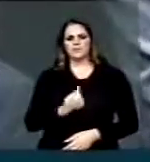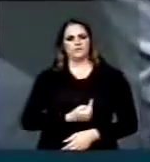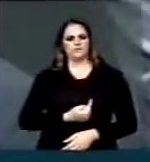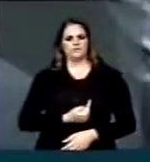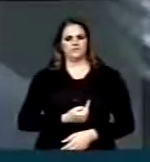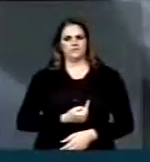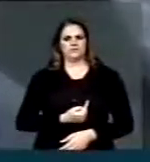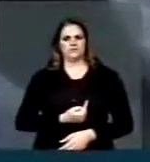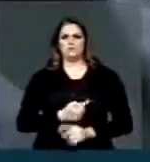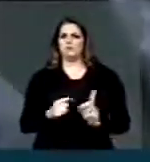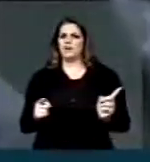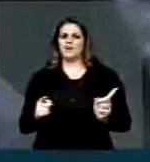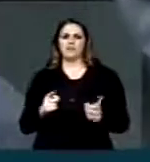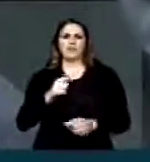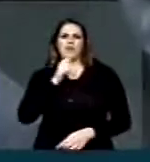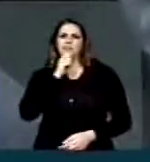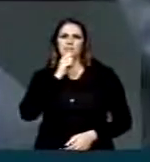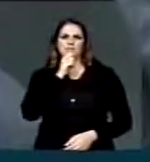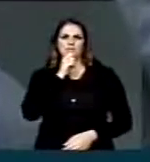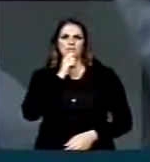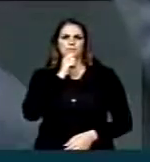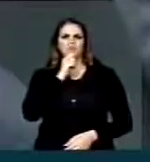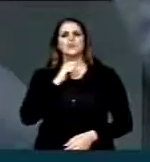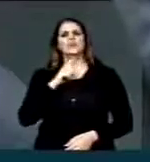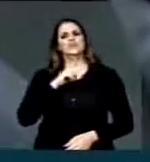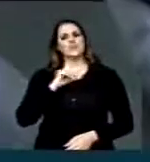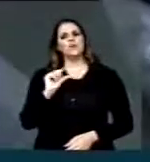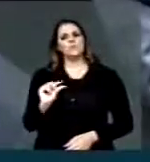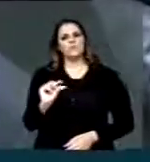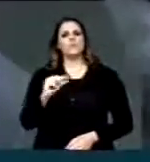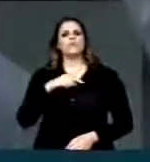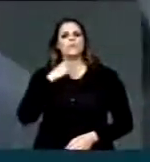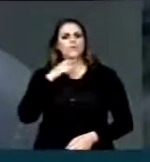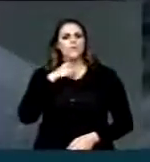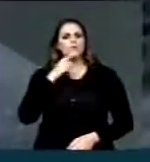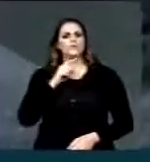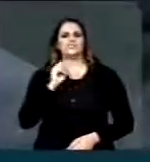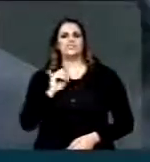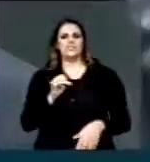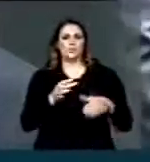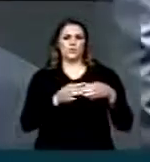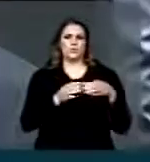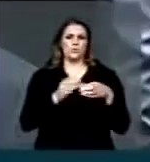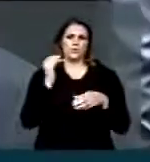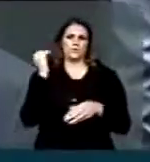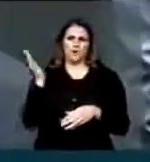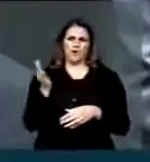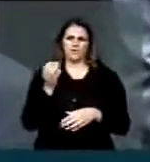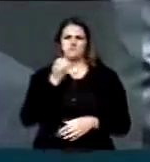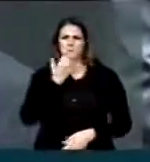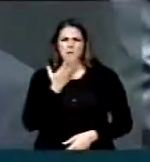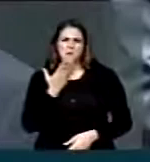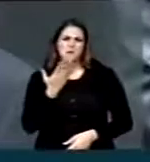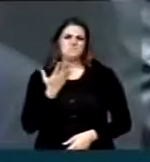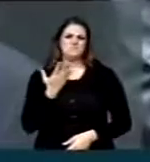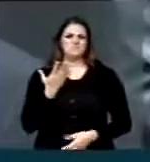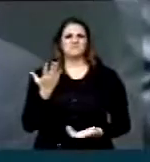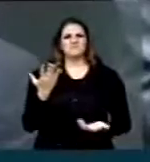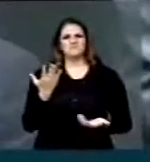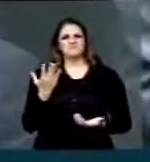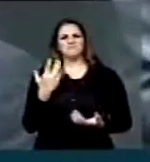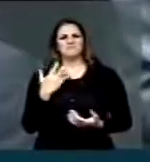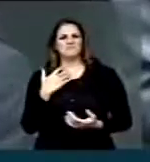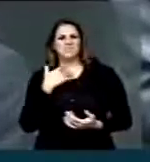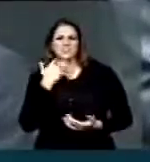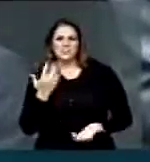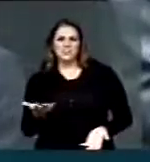apesar de duvidar também de que nós vamos ter eficiência nessa comissão externa, e